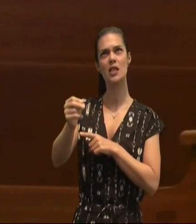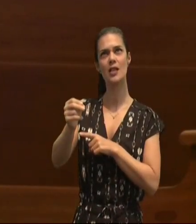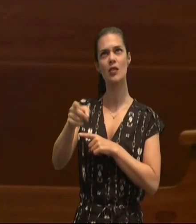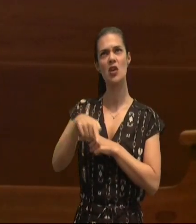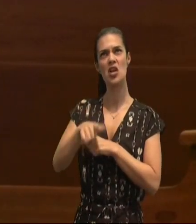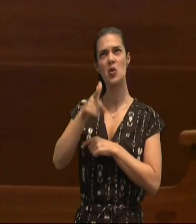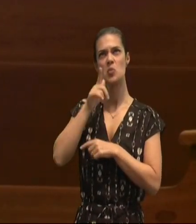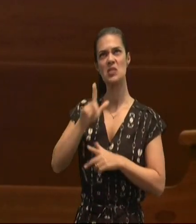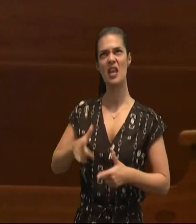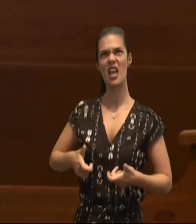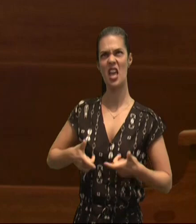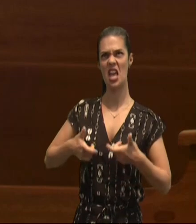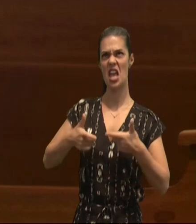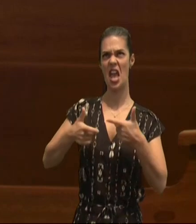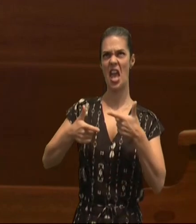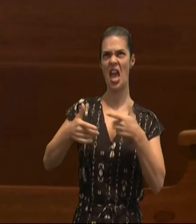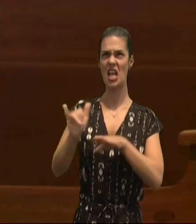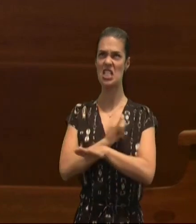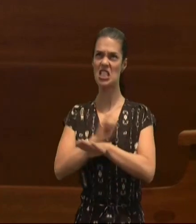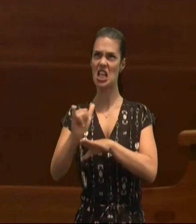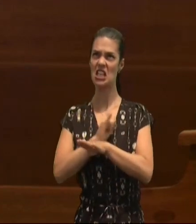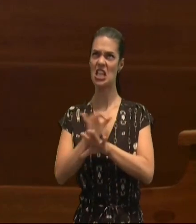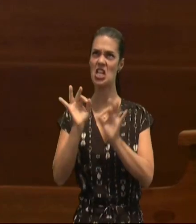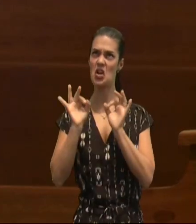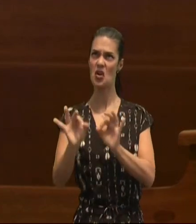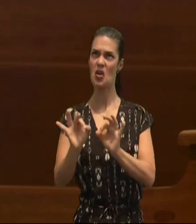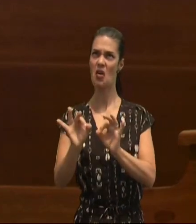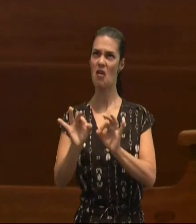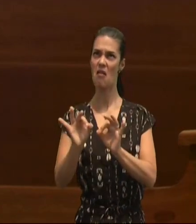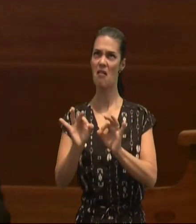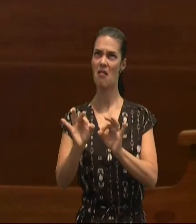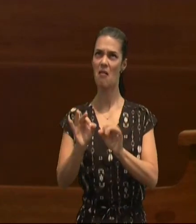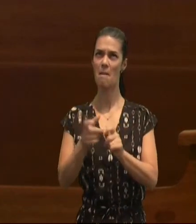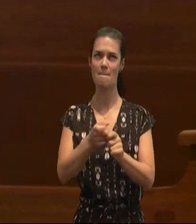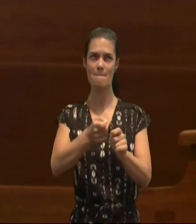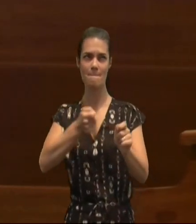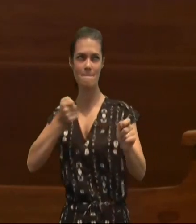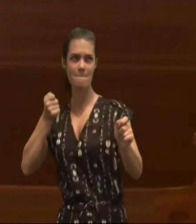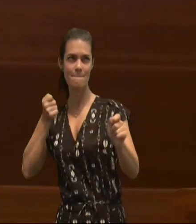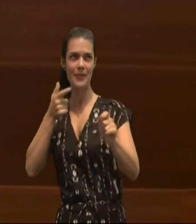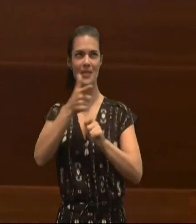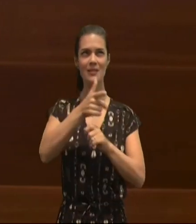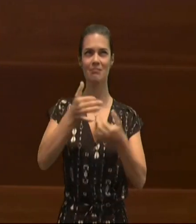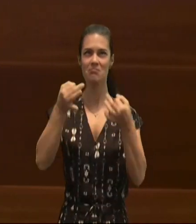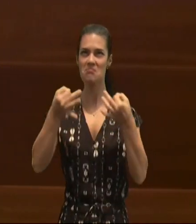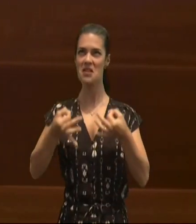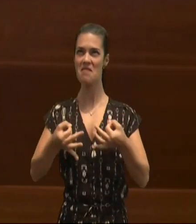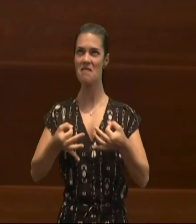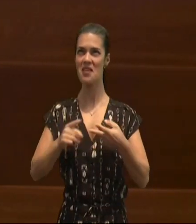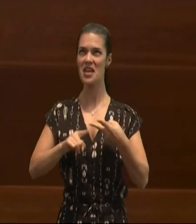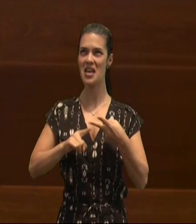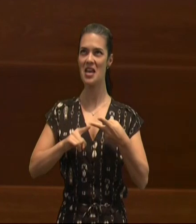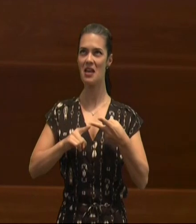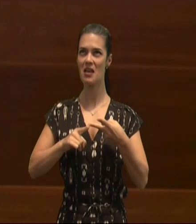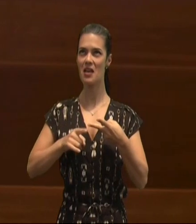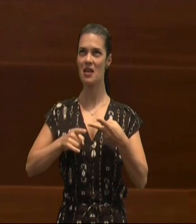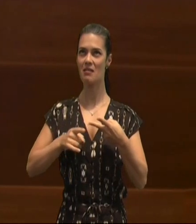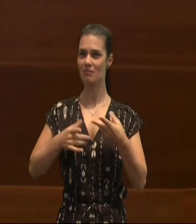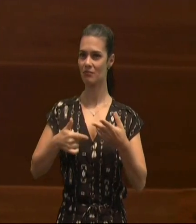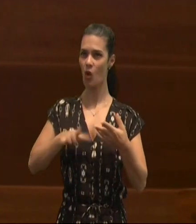guerra, bons flecheiros. Os israelitas eram homens valentes.